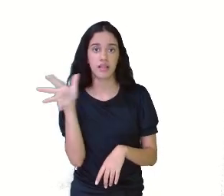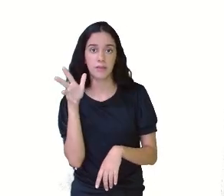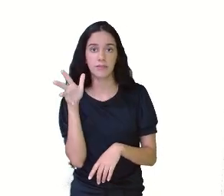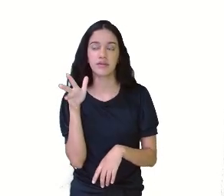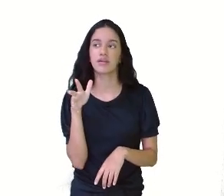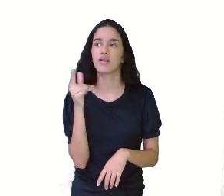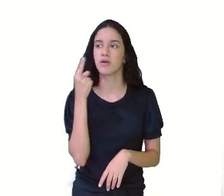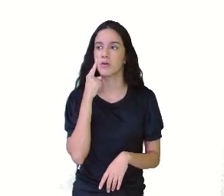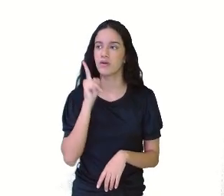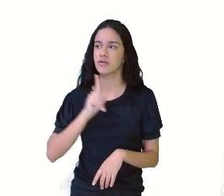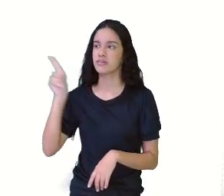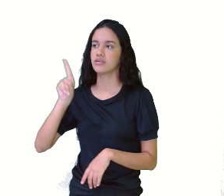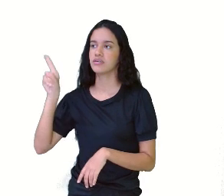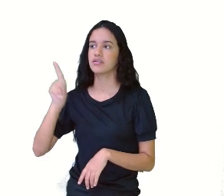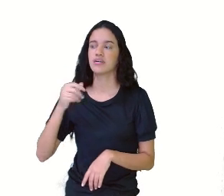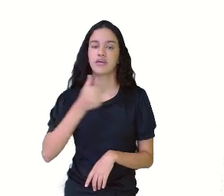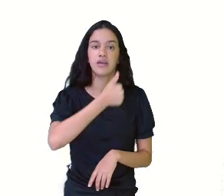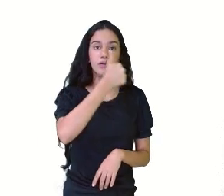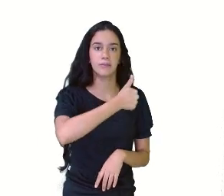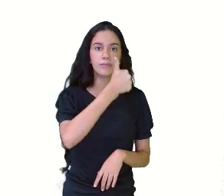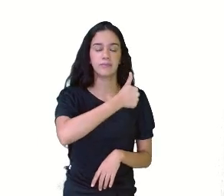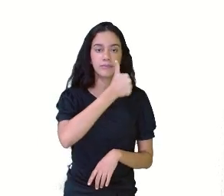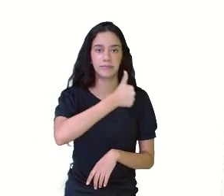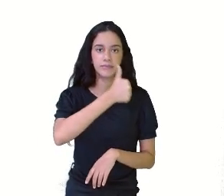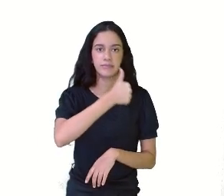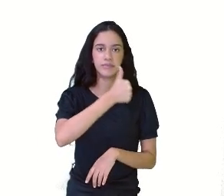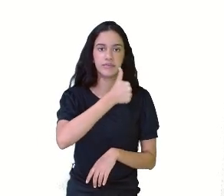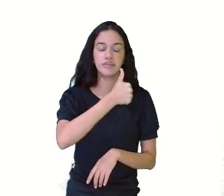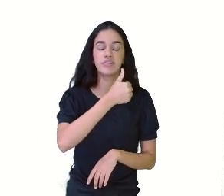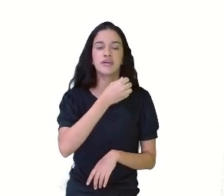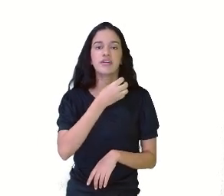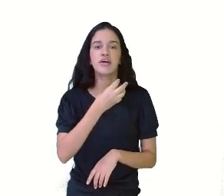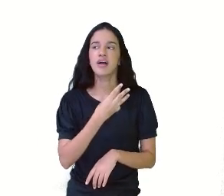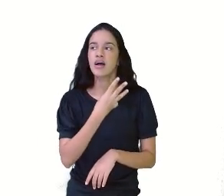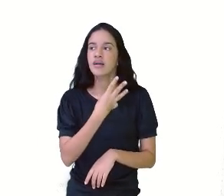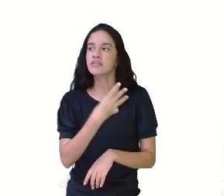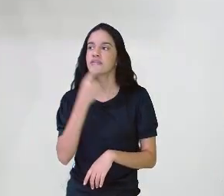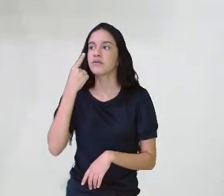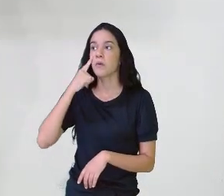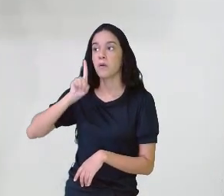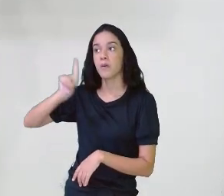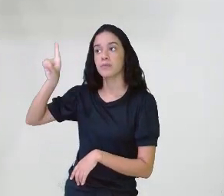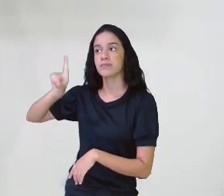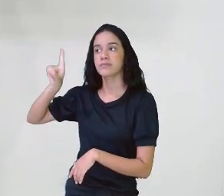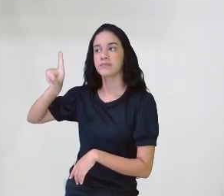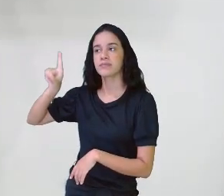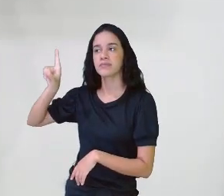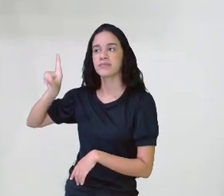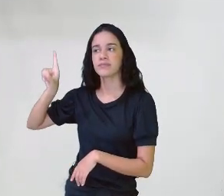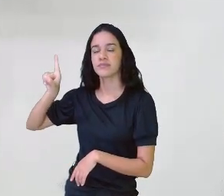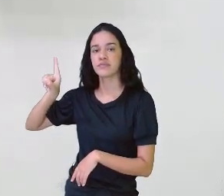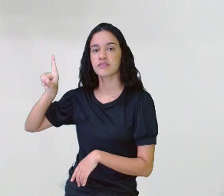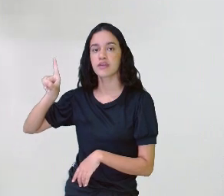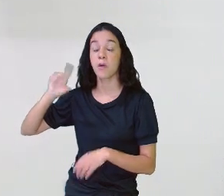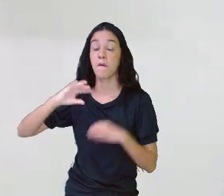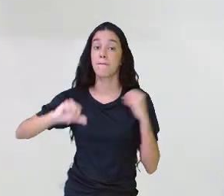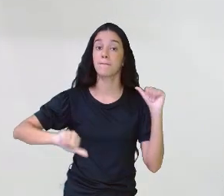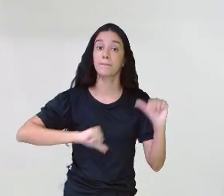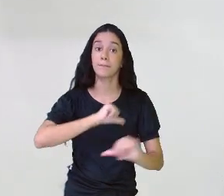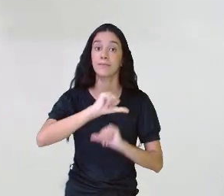ó. Primeira ordem, 3. Unidade, dezena, centena. Mudei de